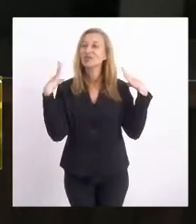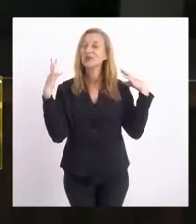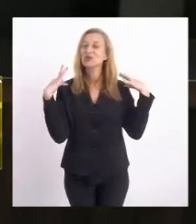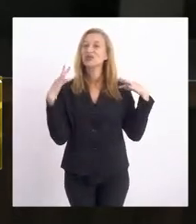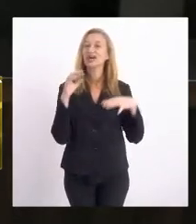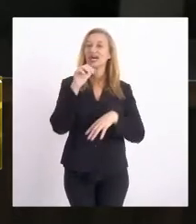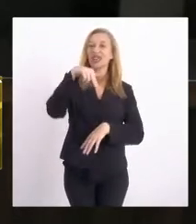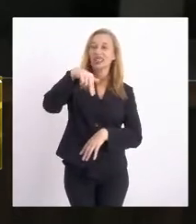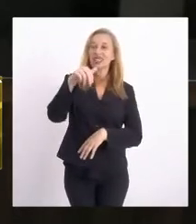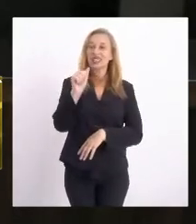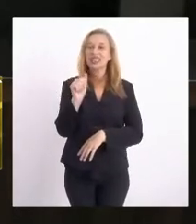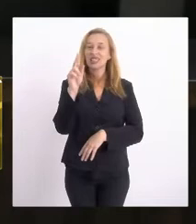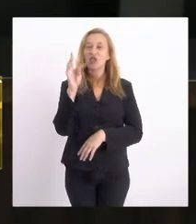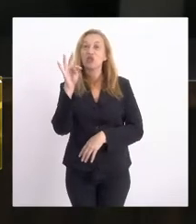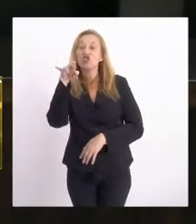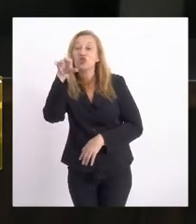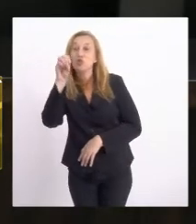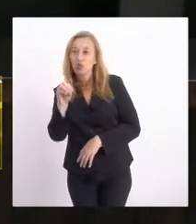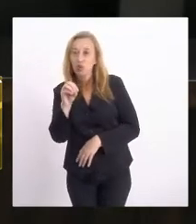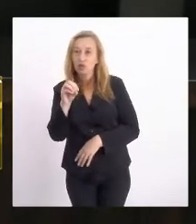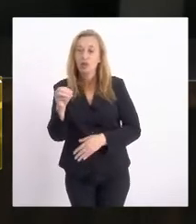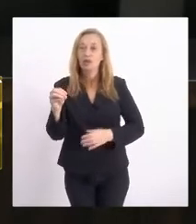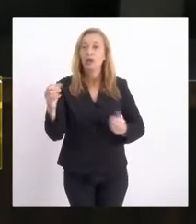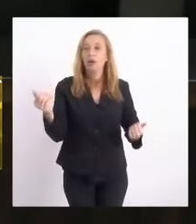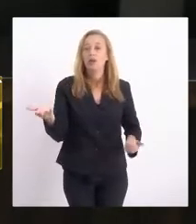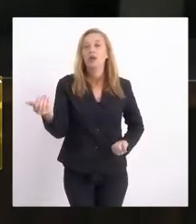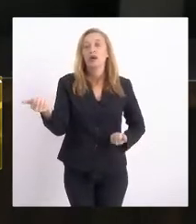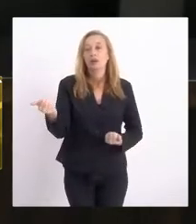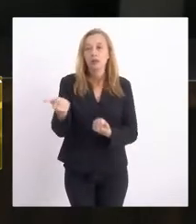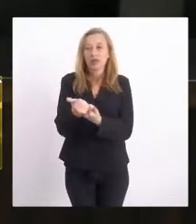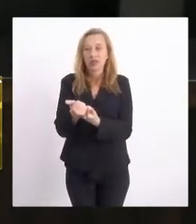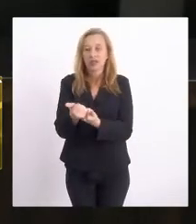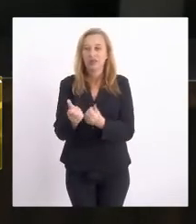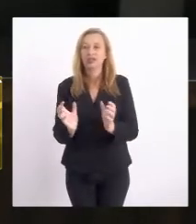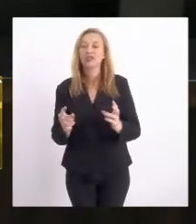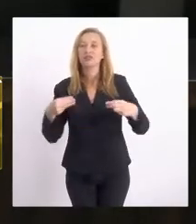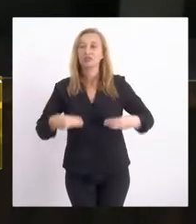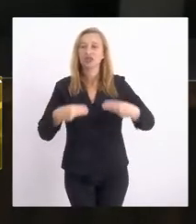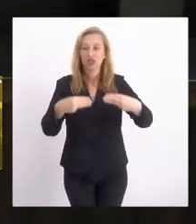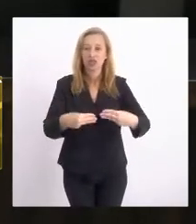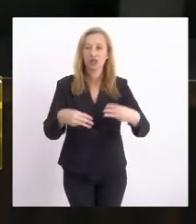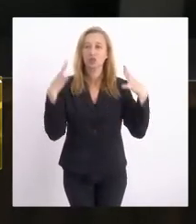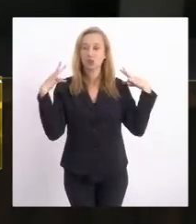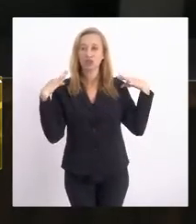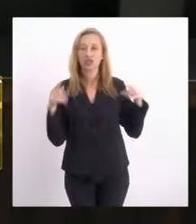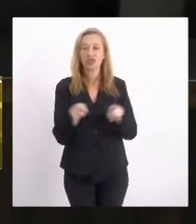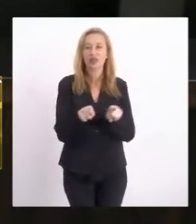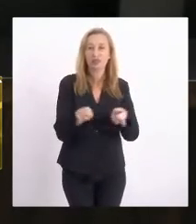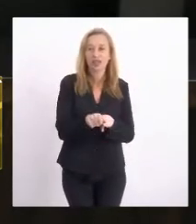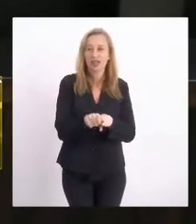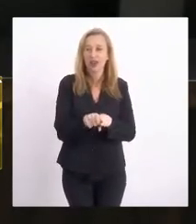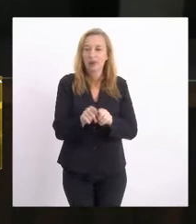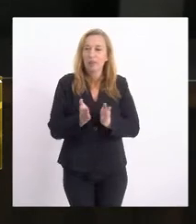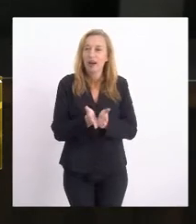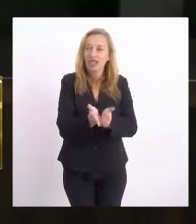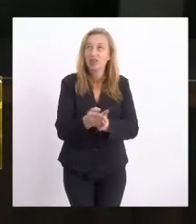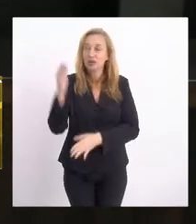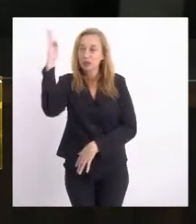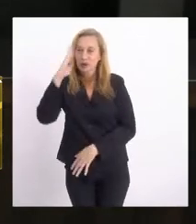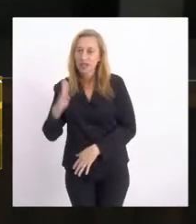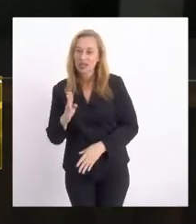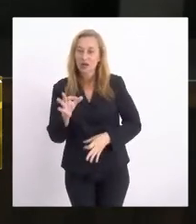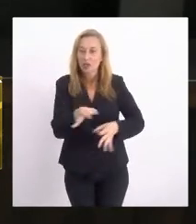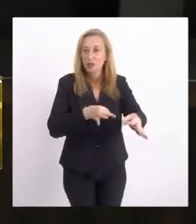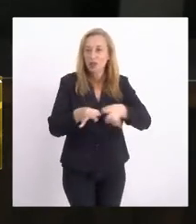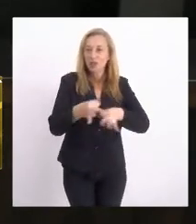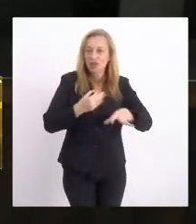Náutico por meio de parceria do Ministério do Turismo e da Marinha do Brasil o projeto consiste